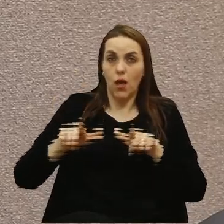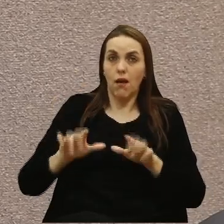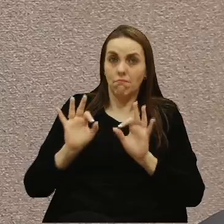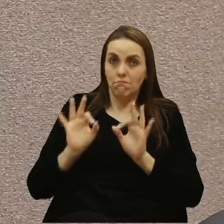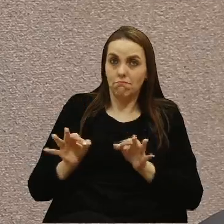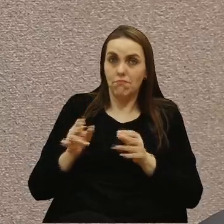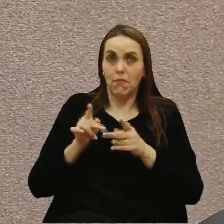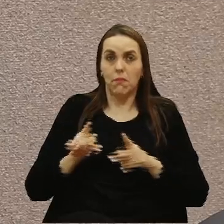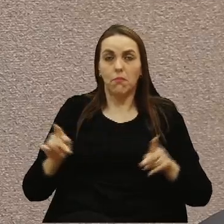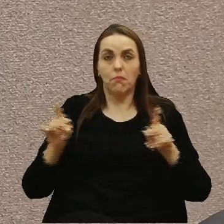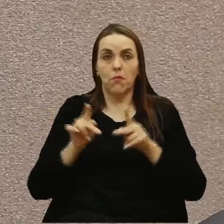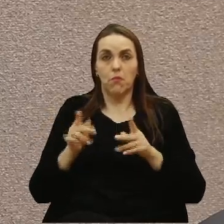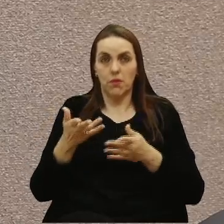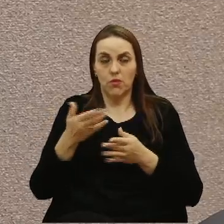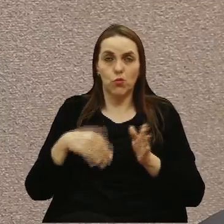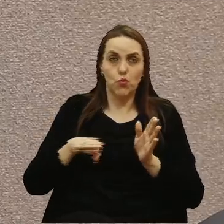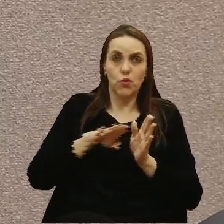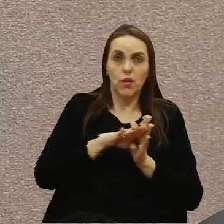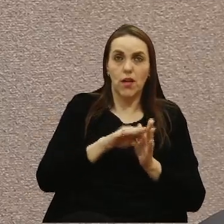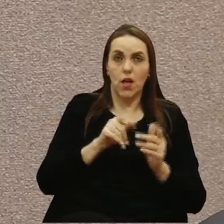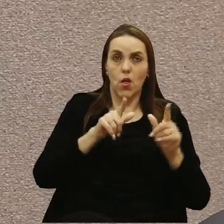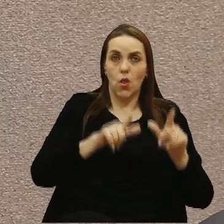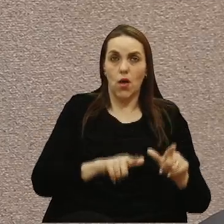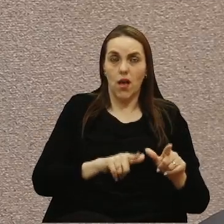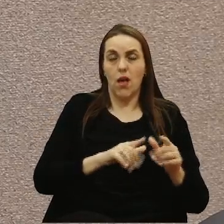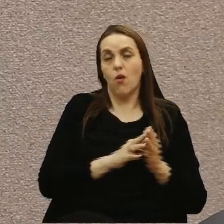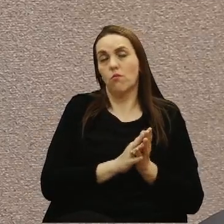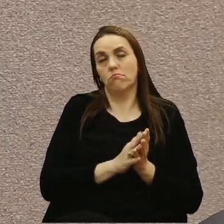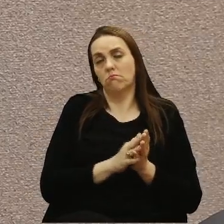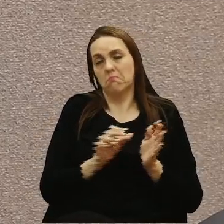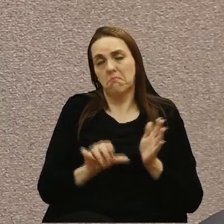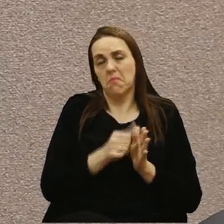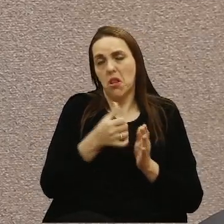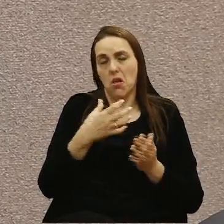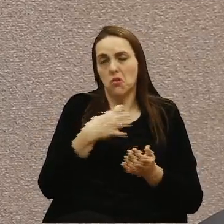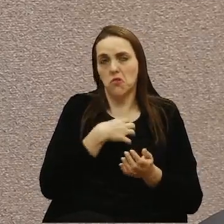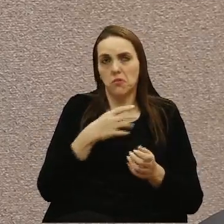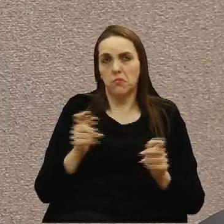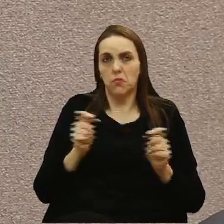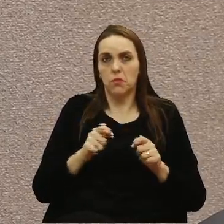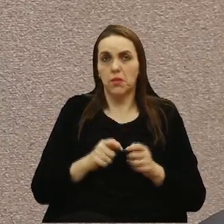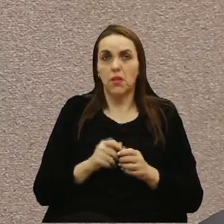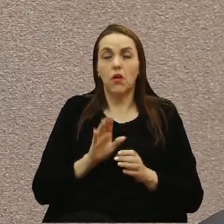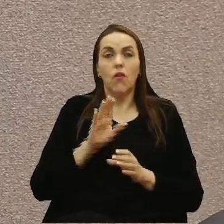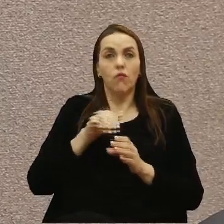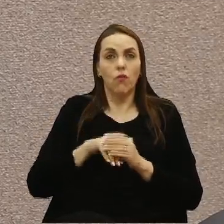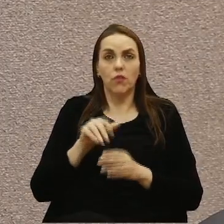população possa chegar no seu local de destino da melhor forma possível. E eu vou votar não. Obrigado, vereador.